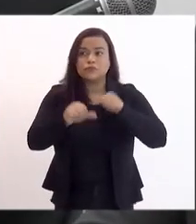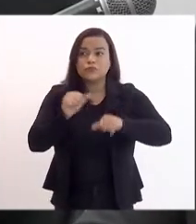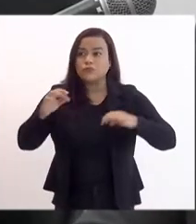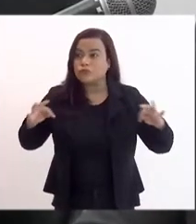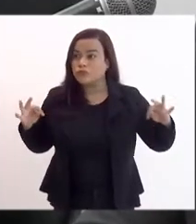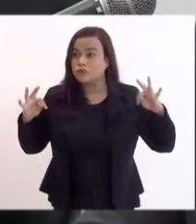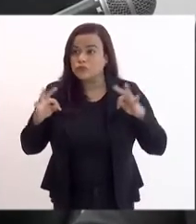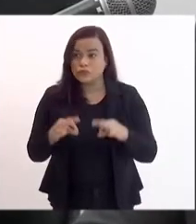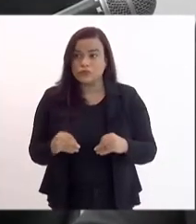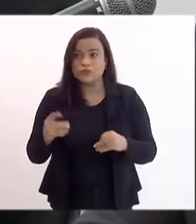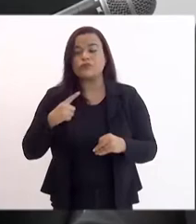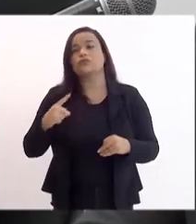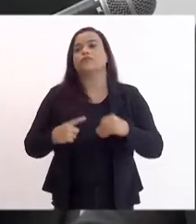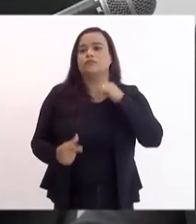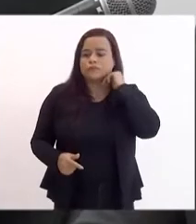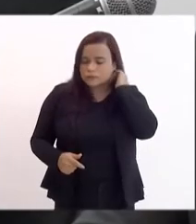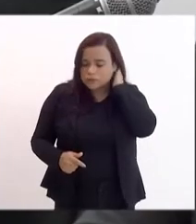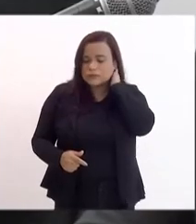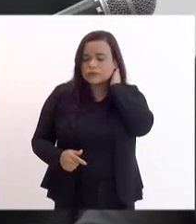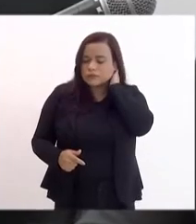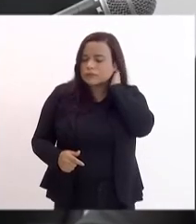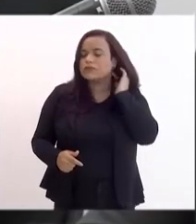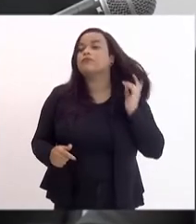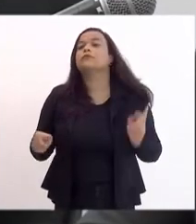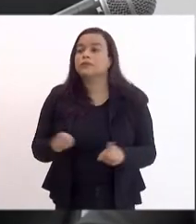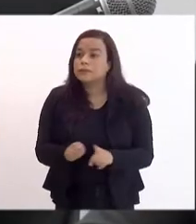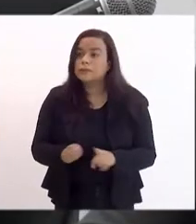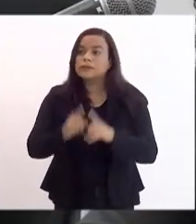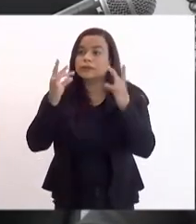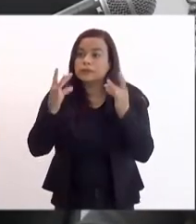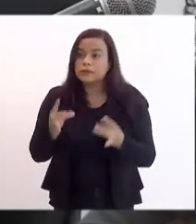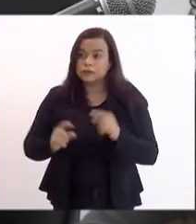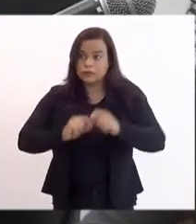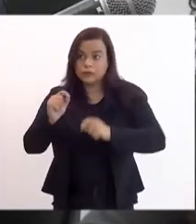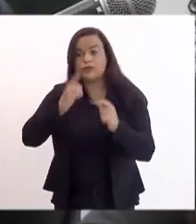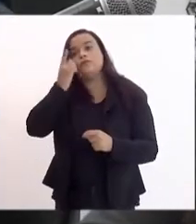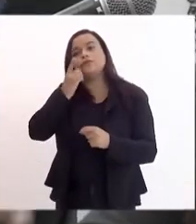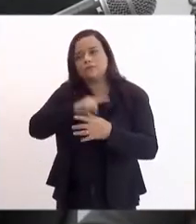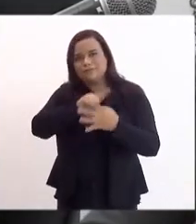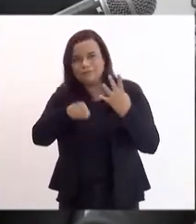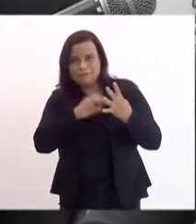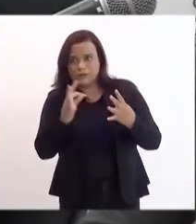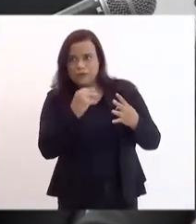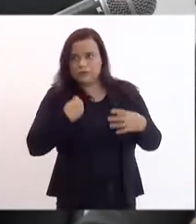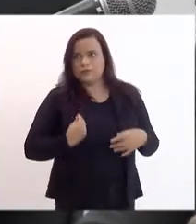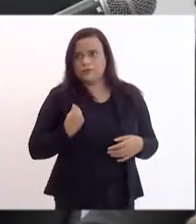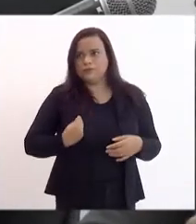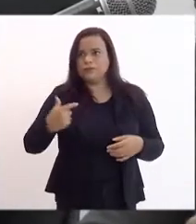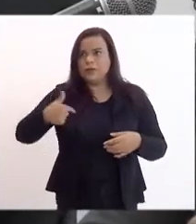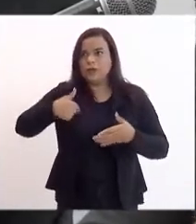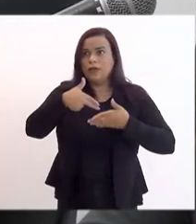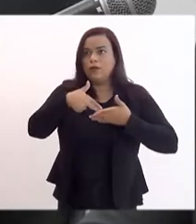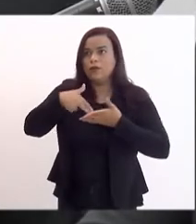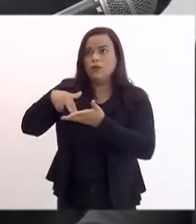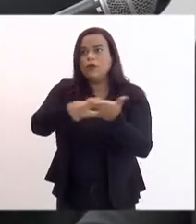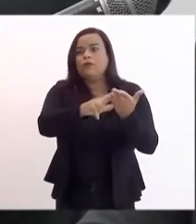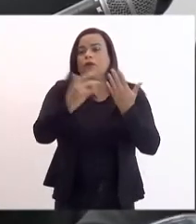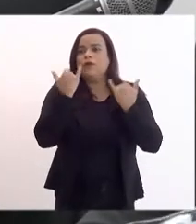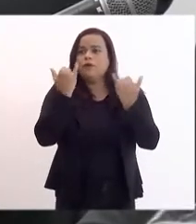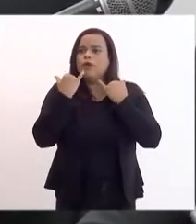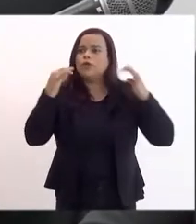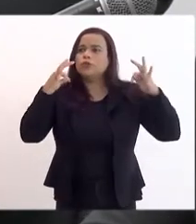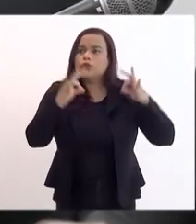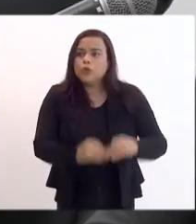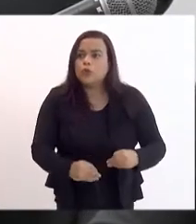Foram todas elas deturpadas. E mais um detalhe, deputado Luiz Paulo, deputado Valdec, deputado Carlos. Deputado... Eu enviei as informações.